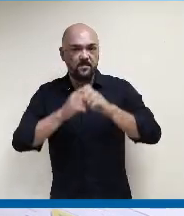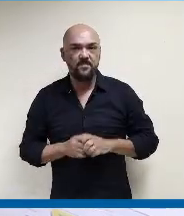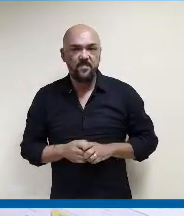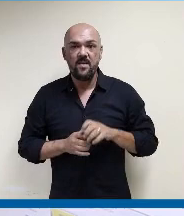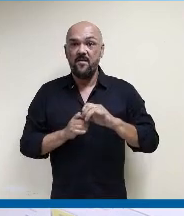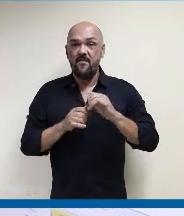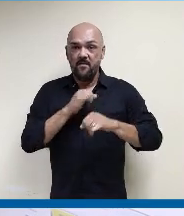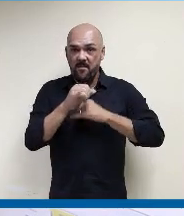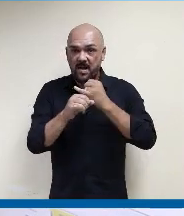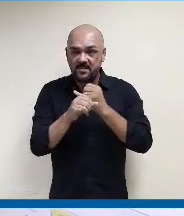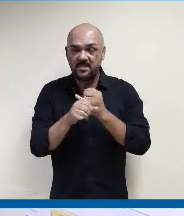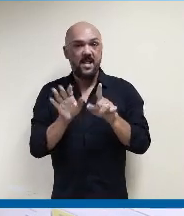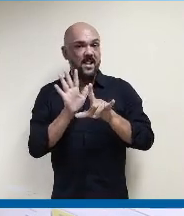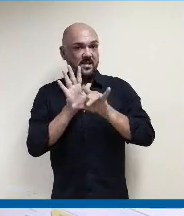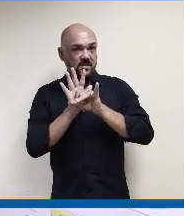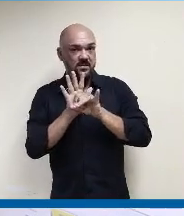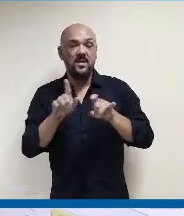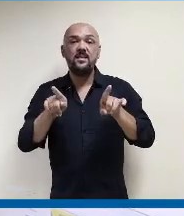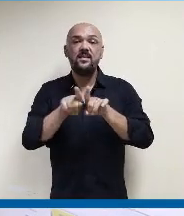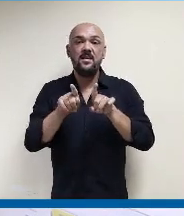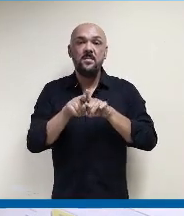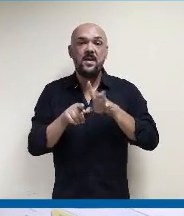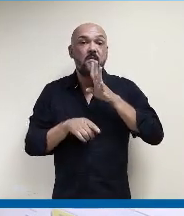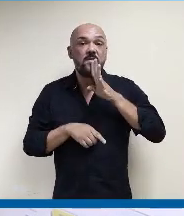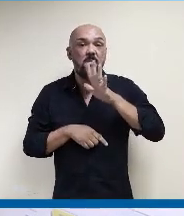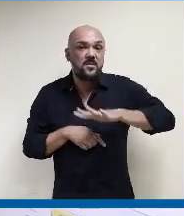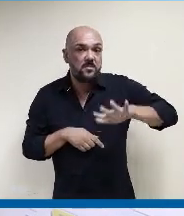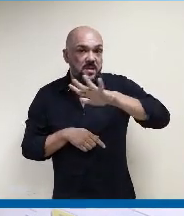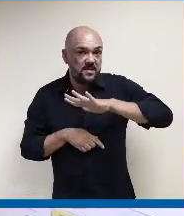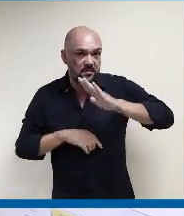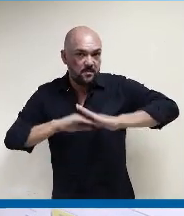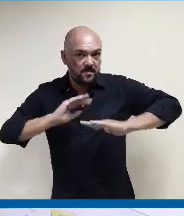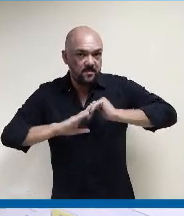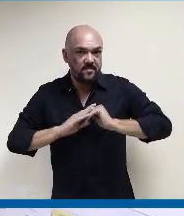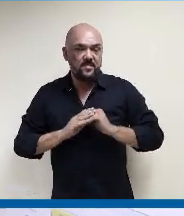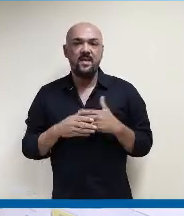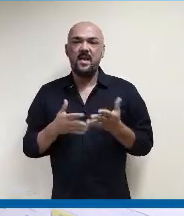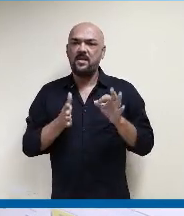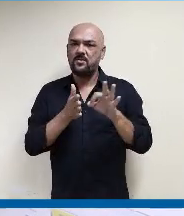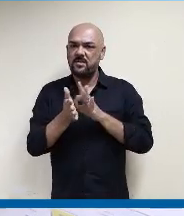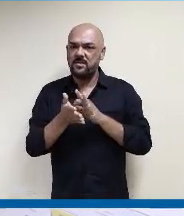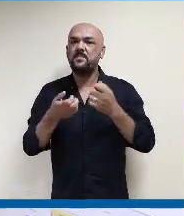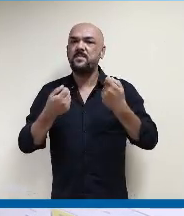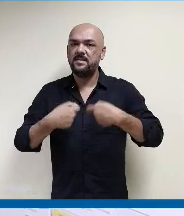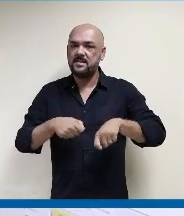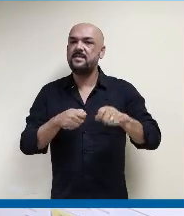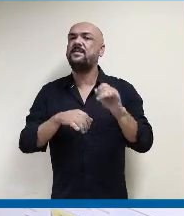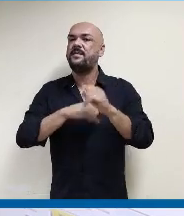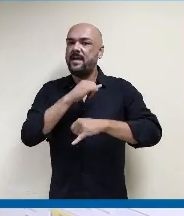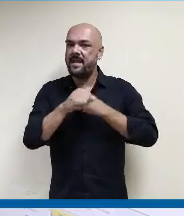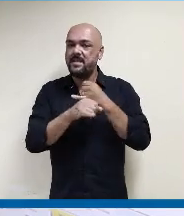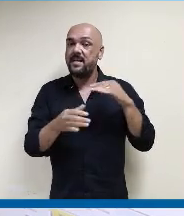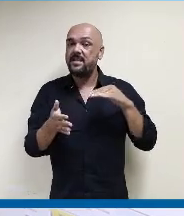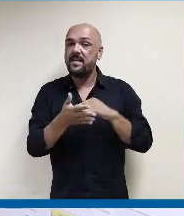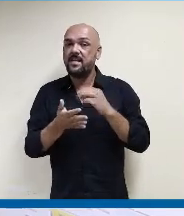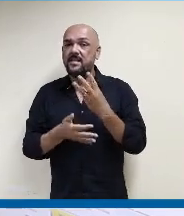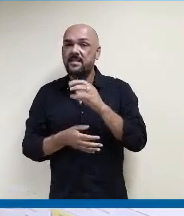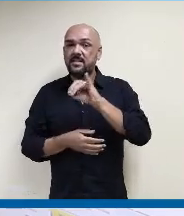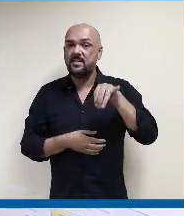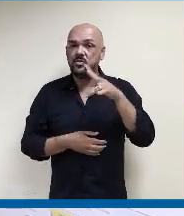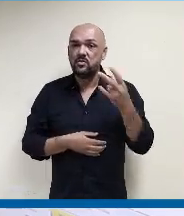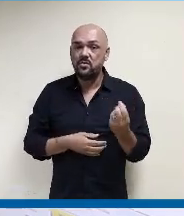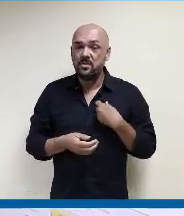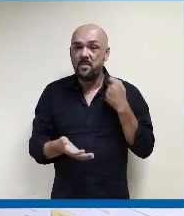lógico informática legislação e conhecimentos específicos a inscrição deve ser feita pela internet até